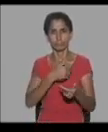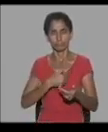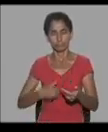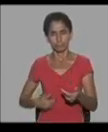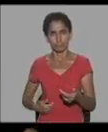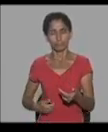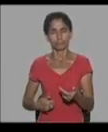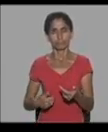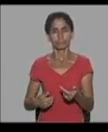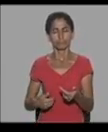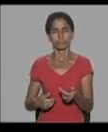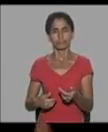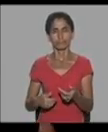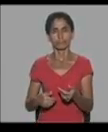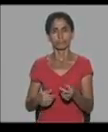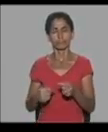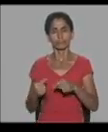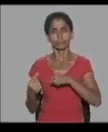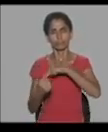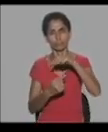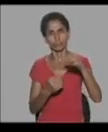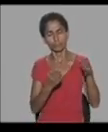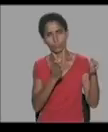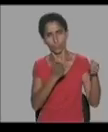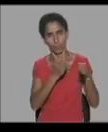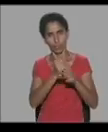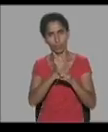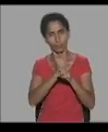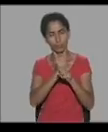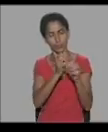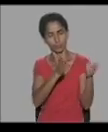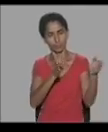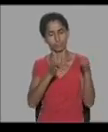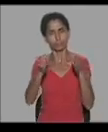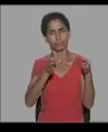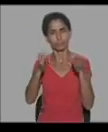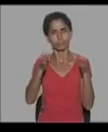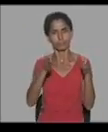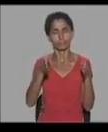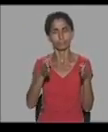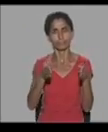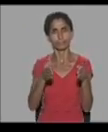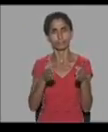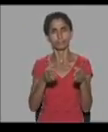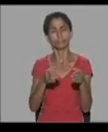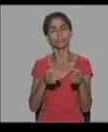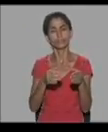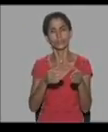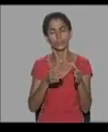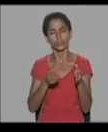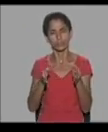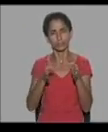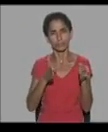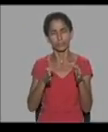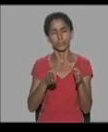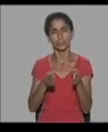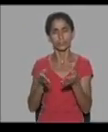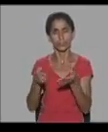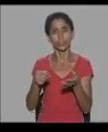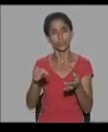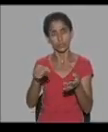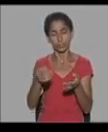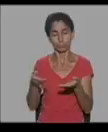do governo, daquele ciclo daquele governo, se implantando, e nesse período a